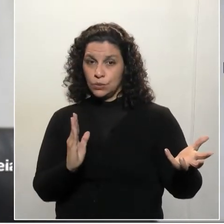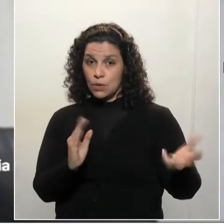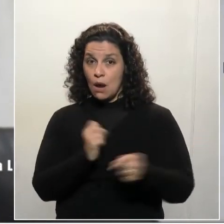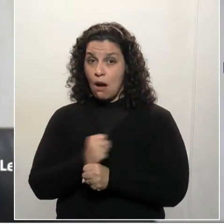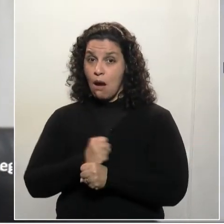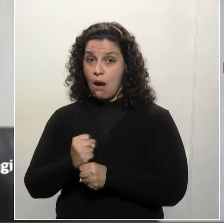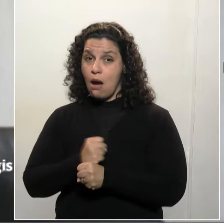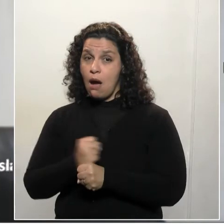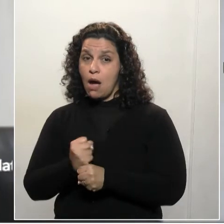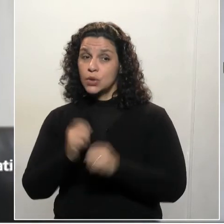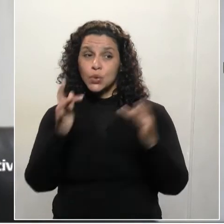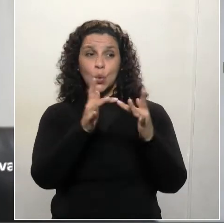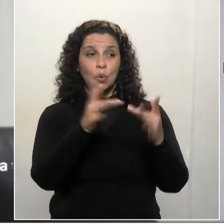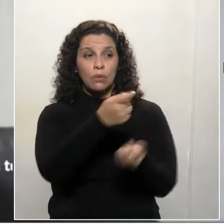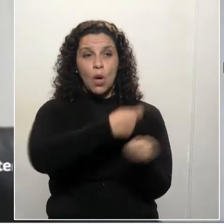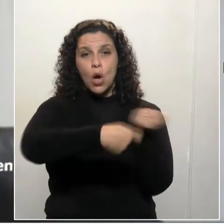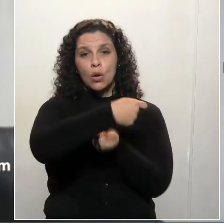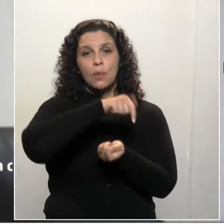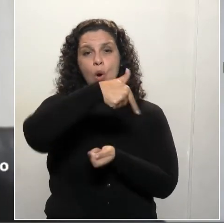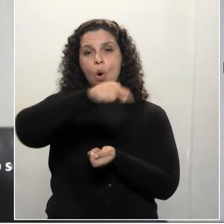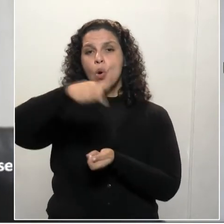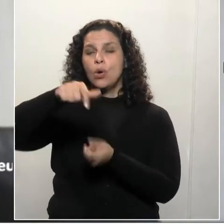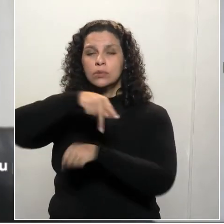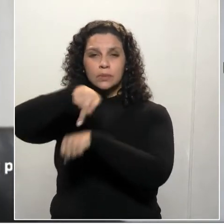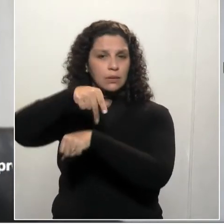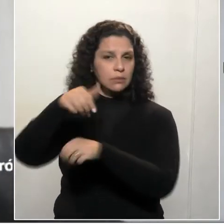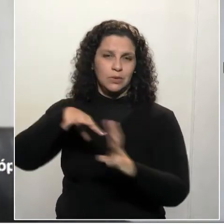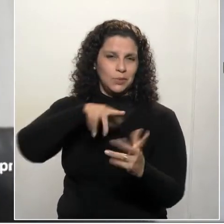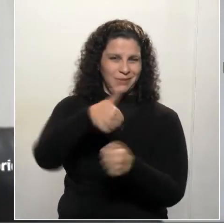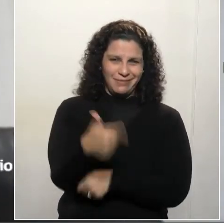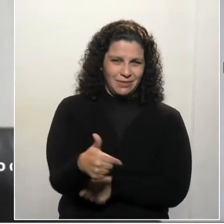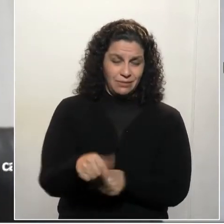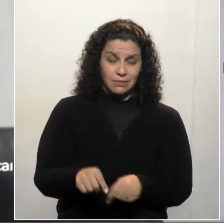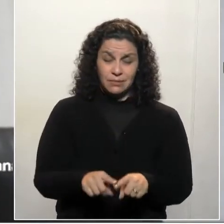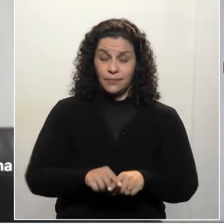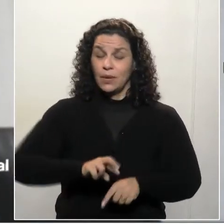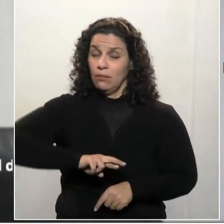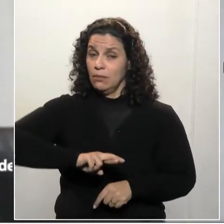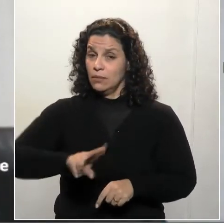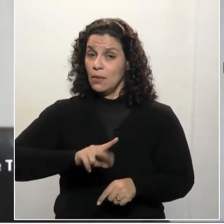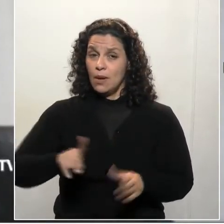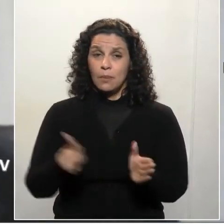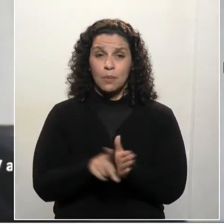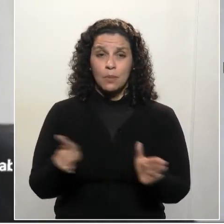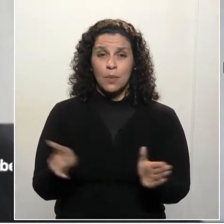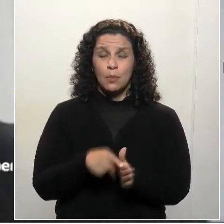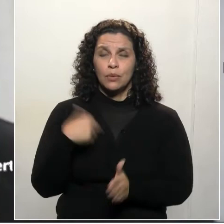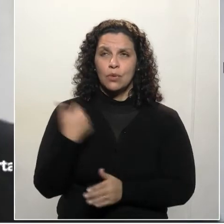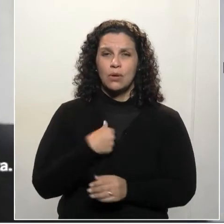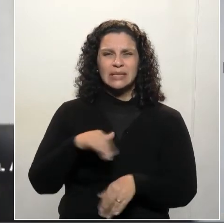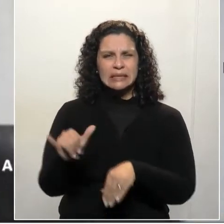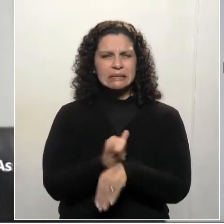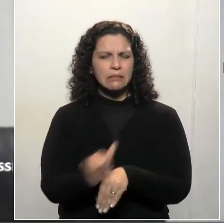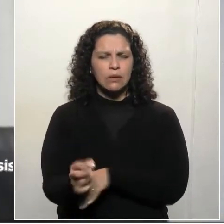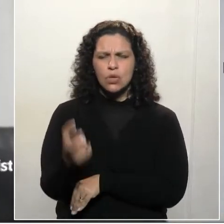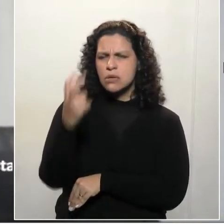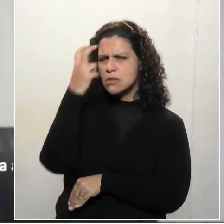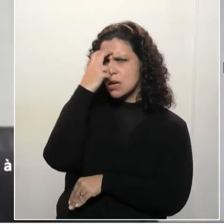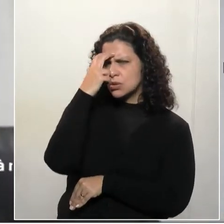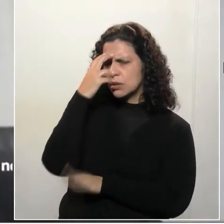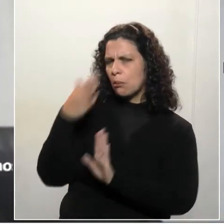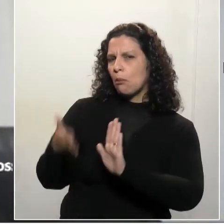das demais economias do planeta. Então, não é inteligente